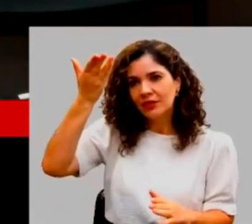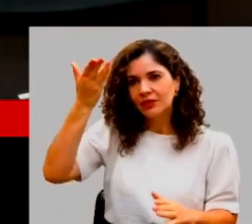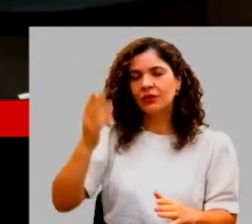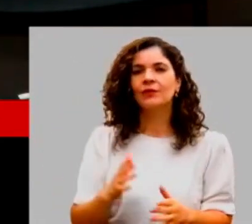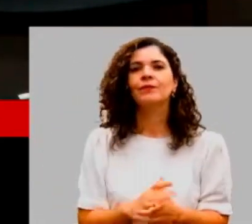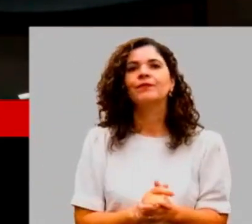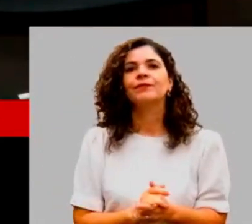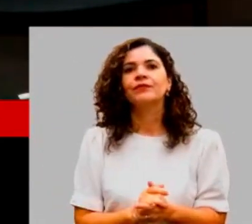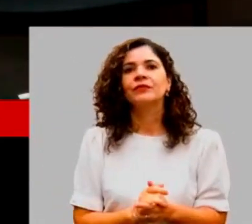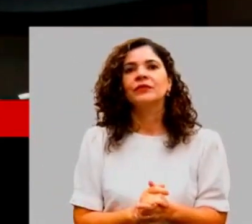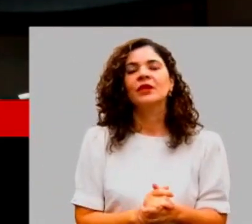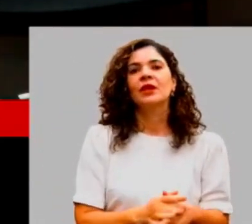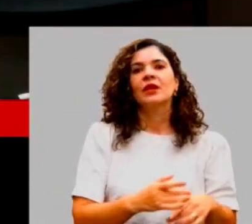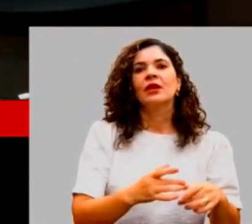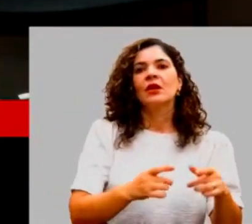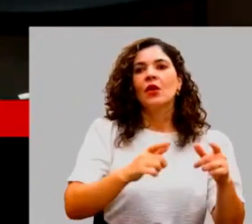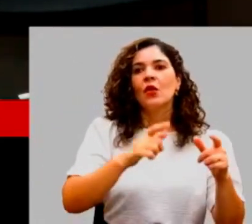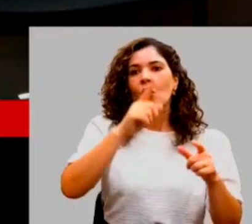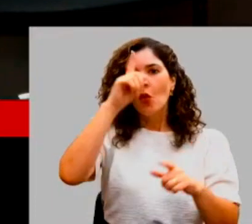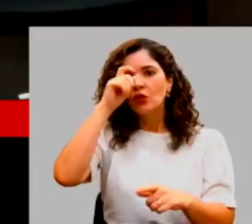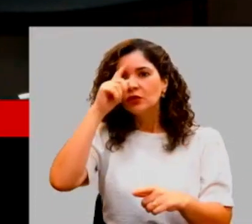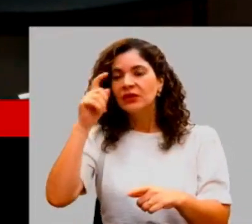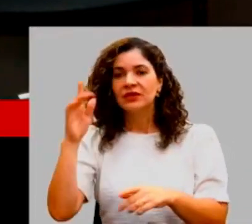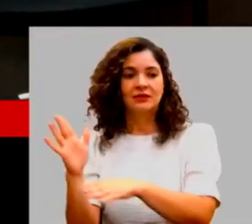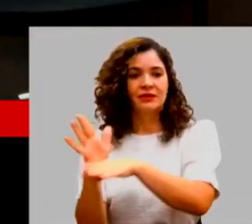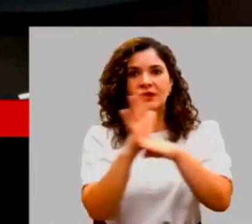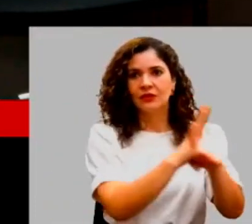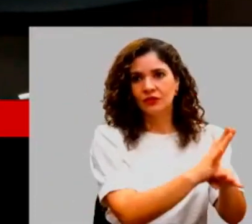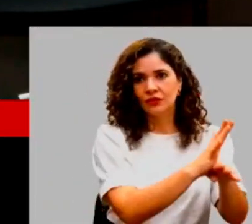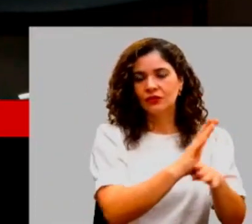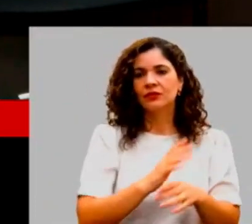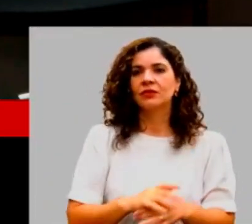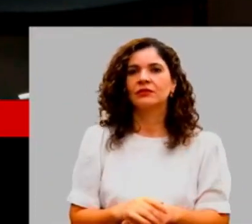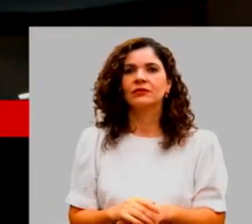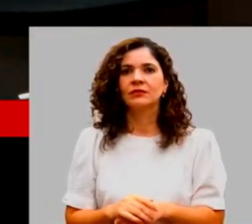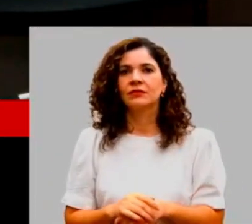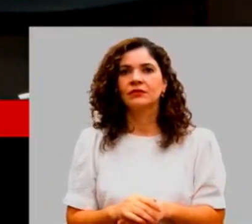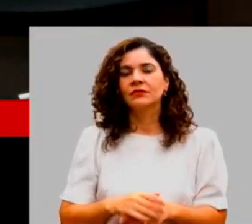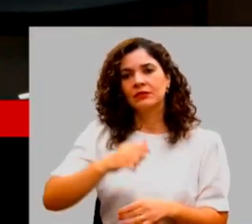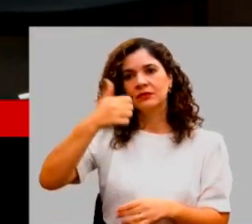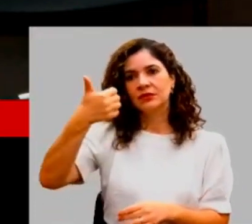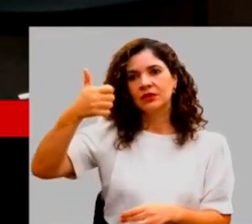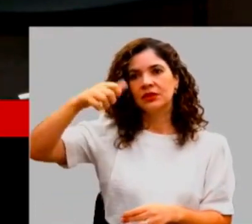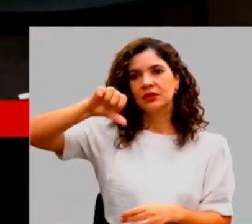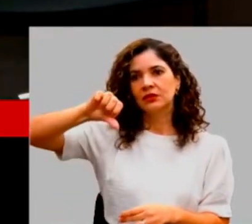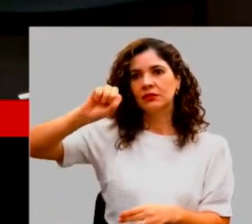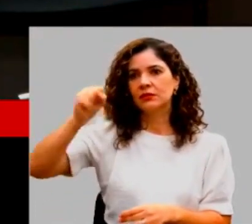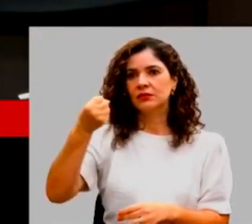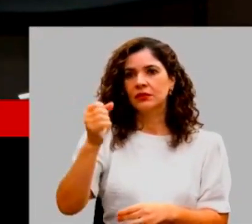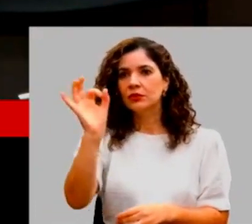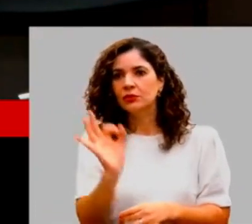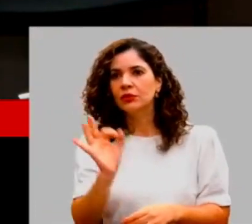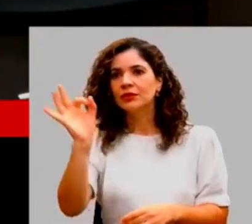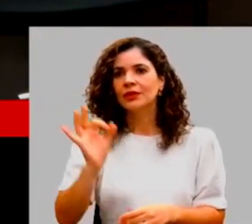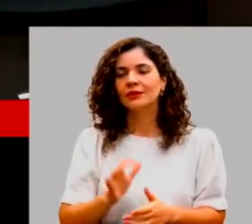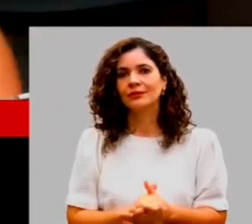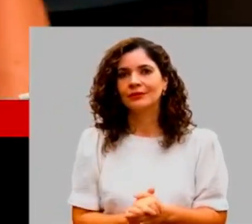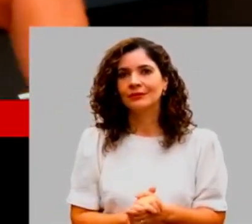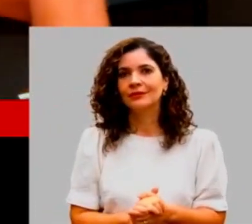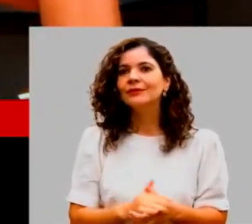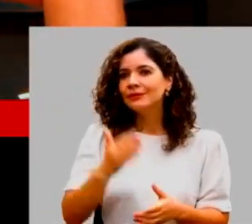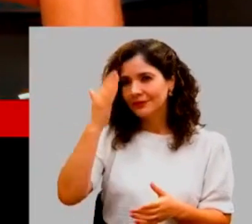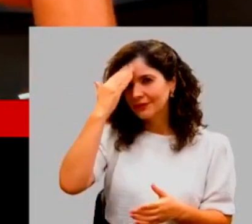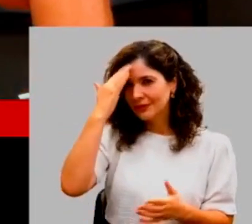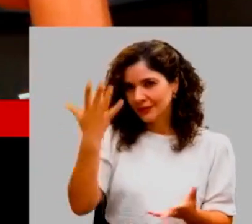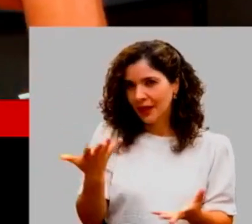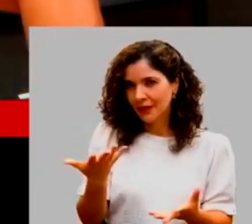credenciada desse serviço gente 8% sabe é